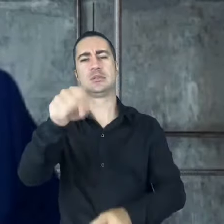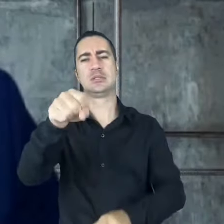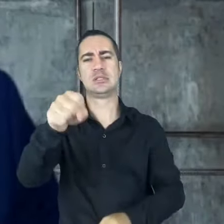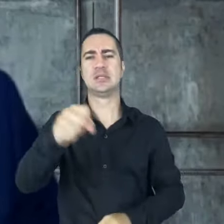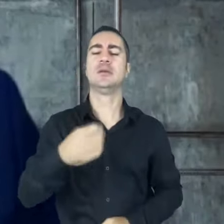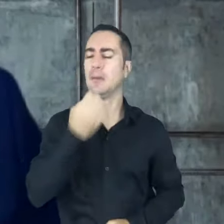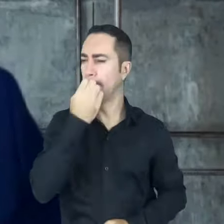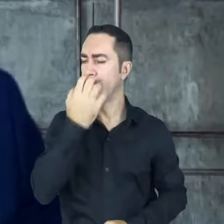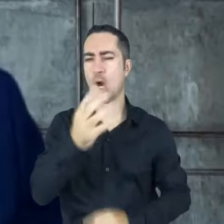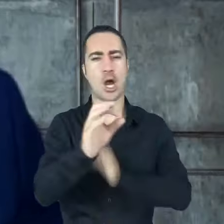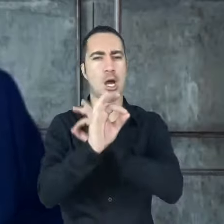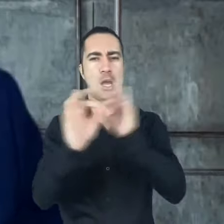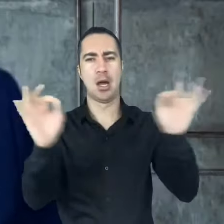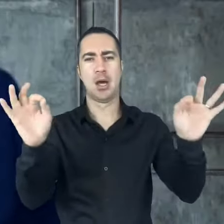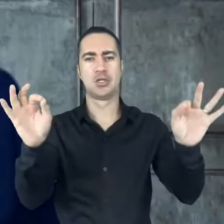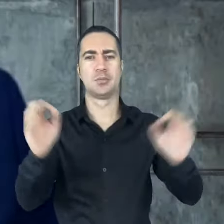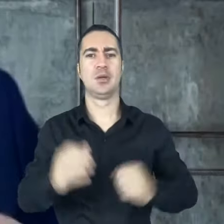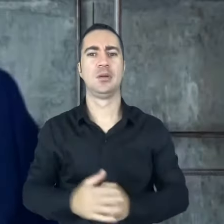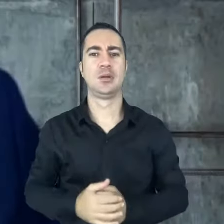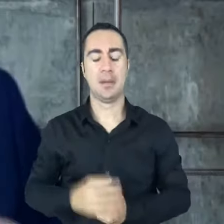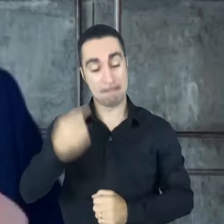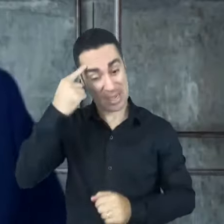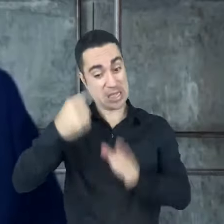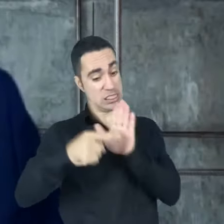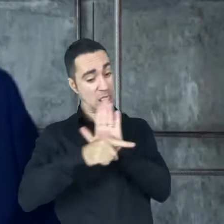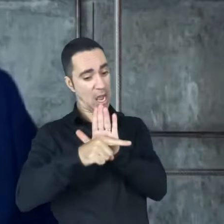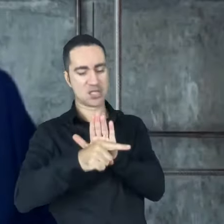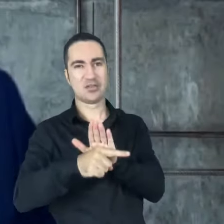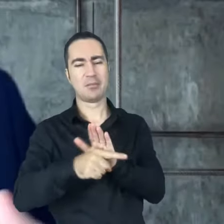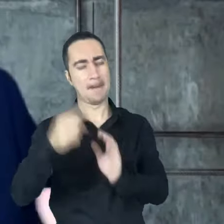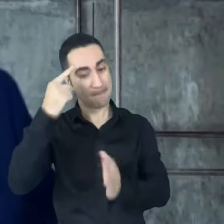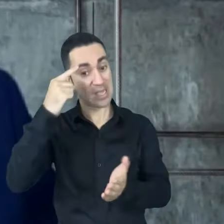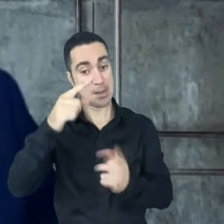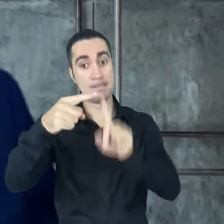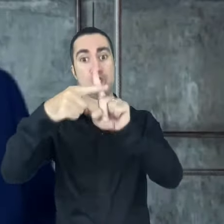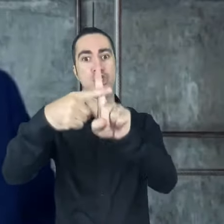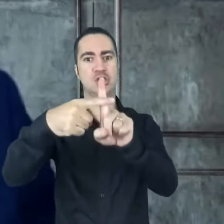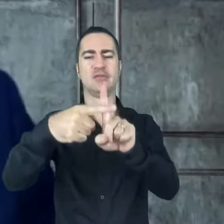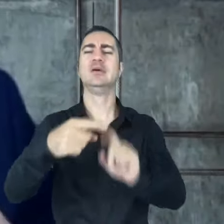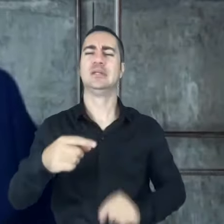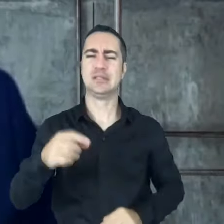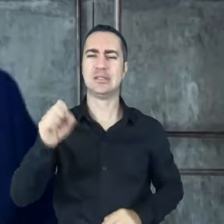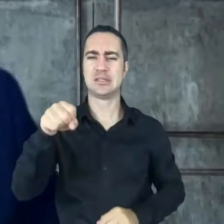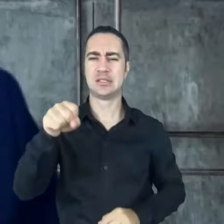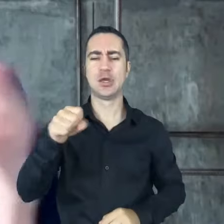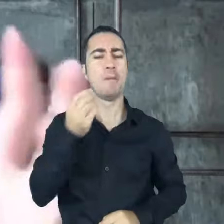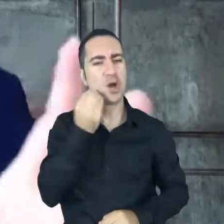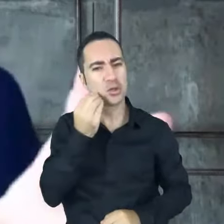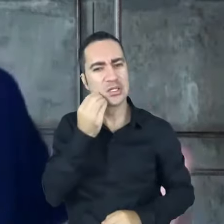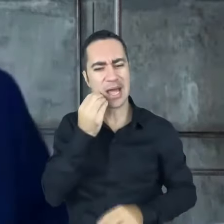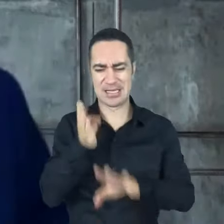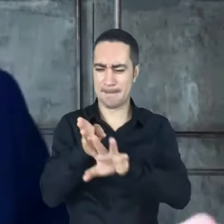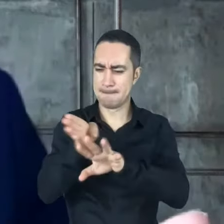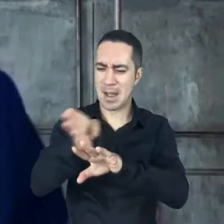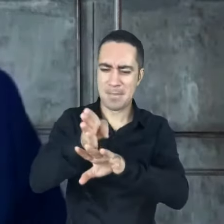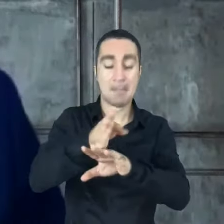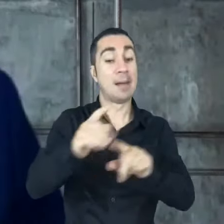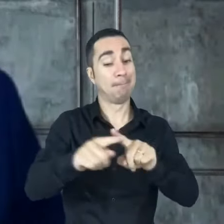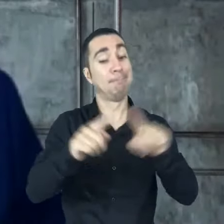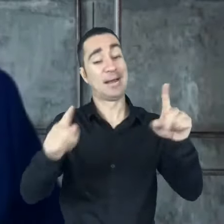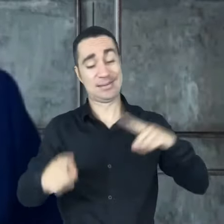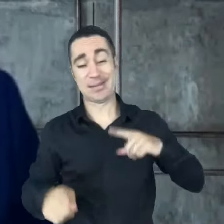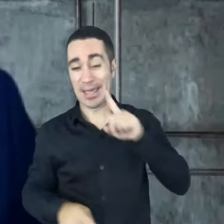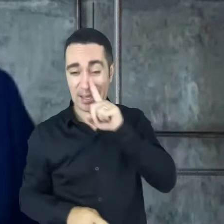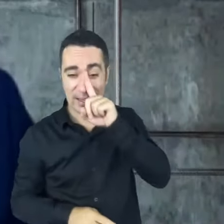não pessimista, mas realista, né? No sentido de que tem sim muita oportunidade, mas também tem muito risco, então a gente tem que fazer a leitura do